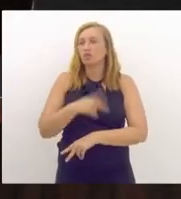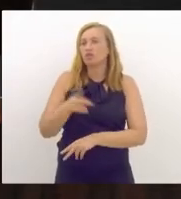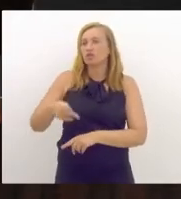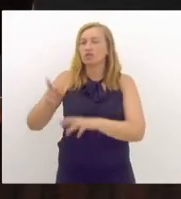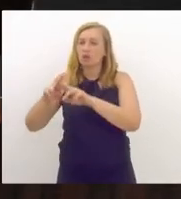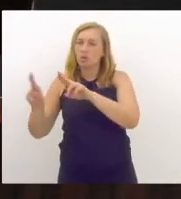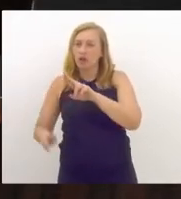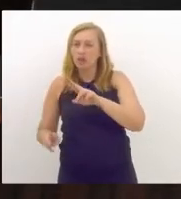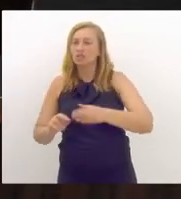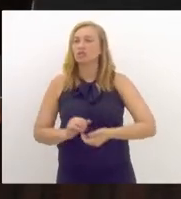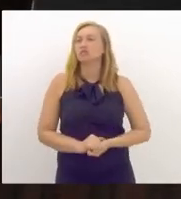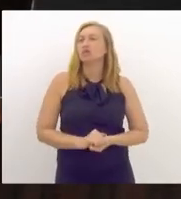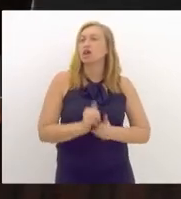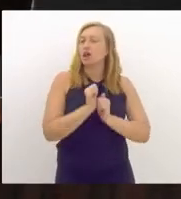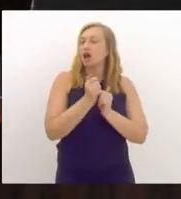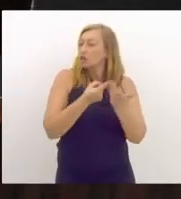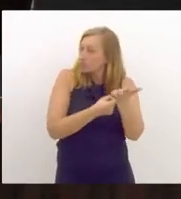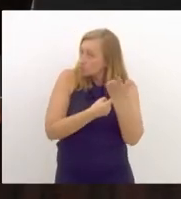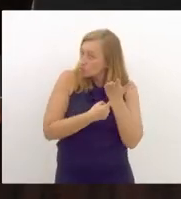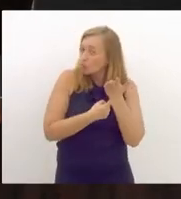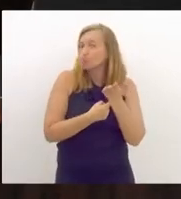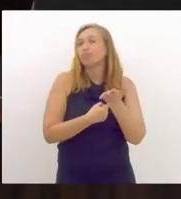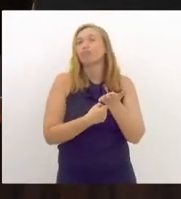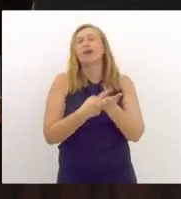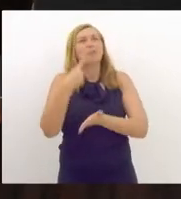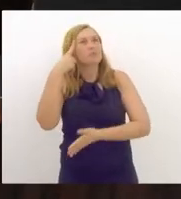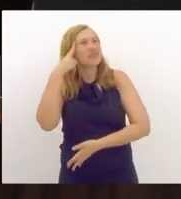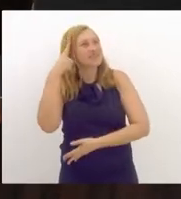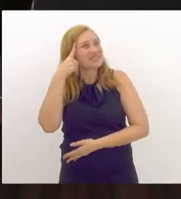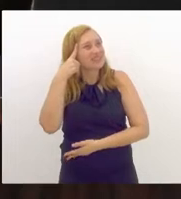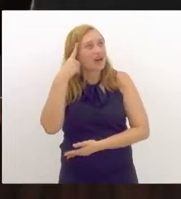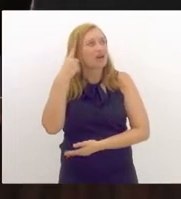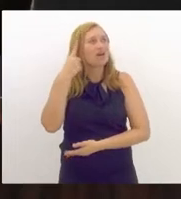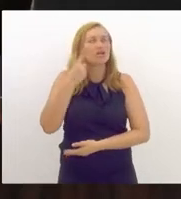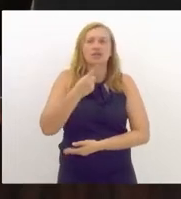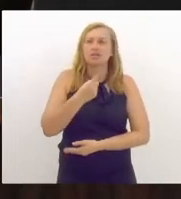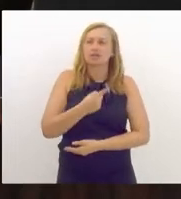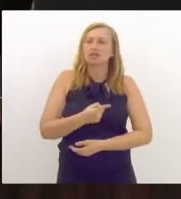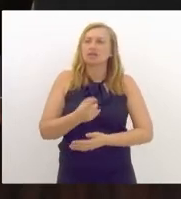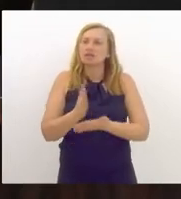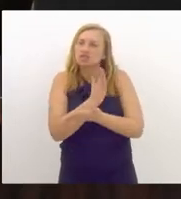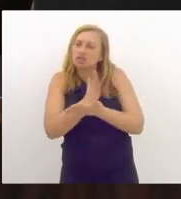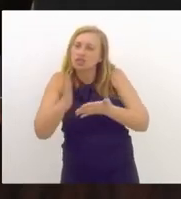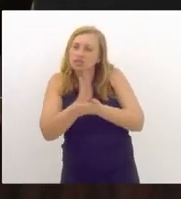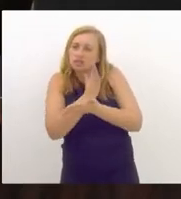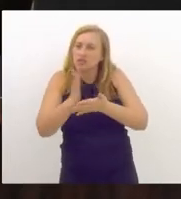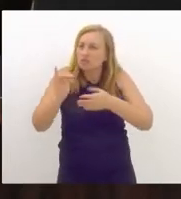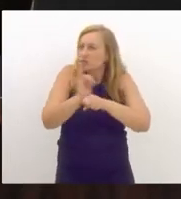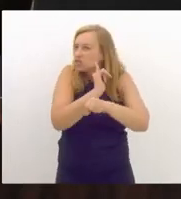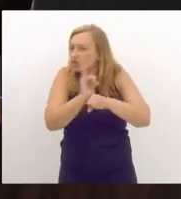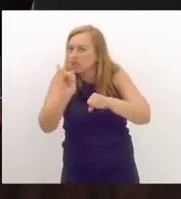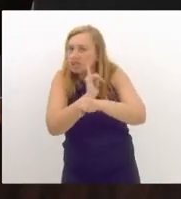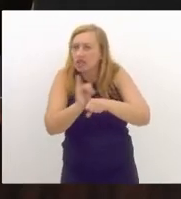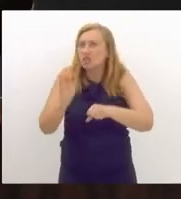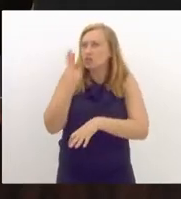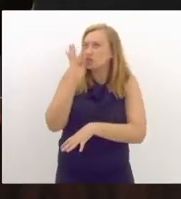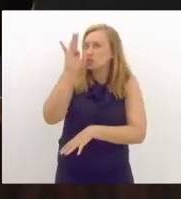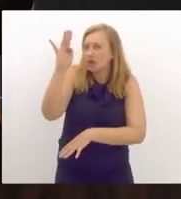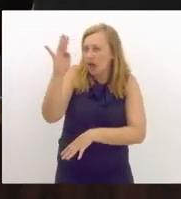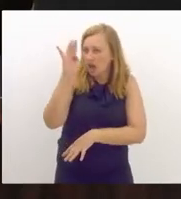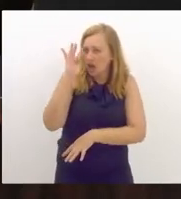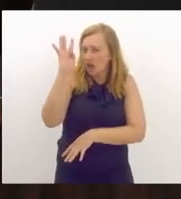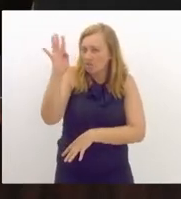E que nos ajudou muito a pensar saídas Ou pelo menos sonharmos